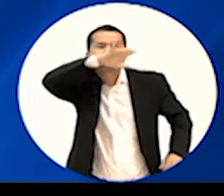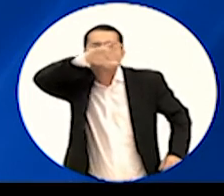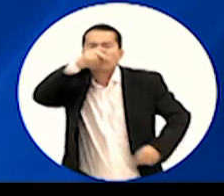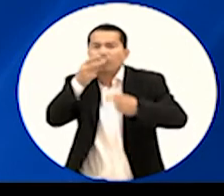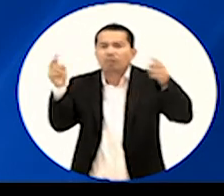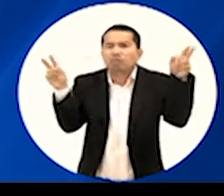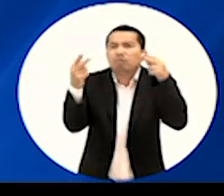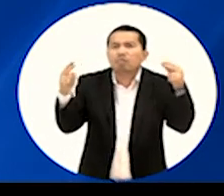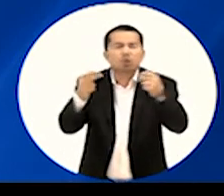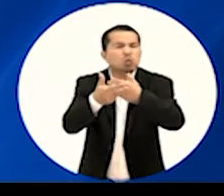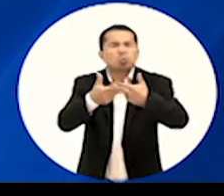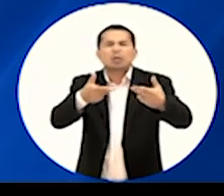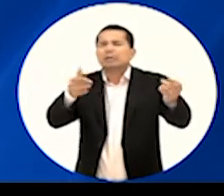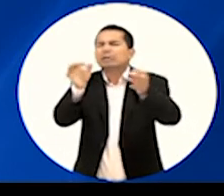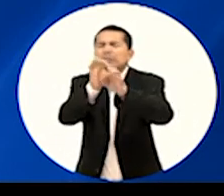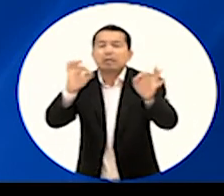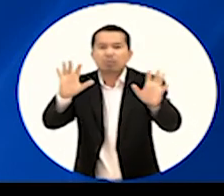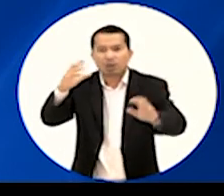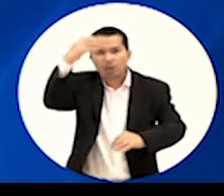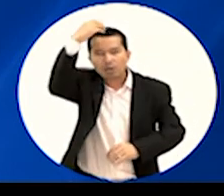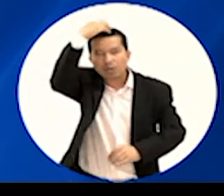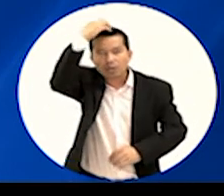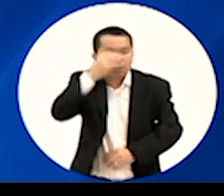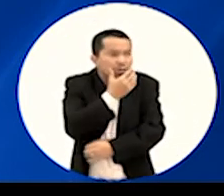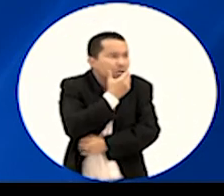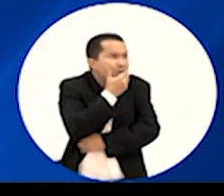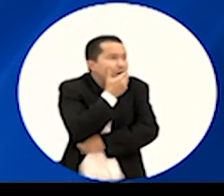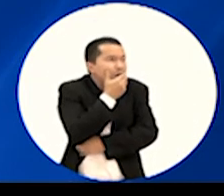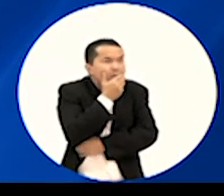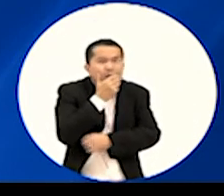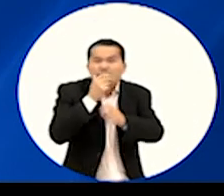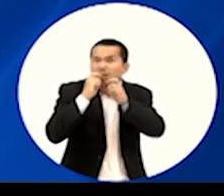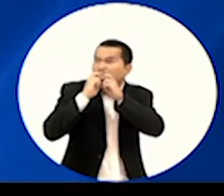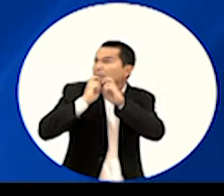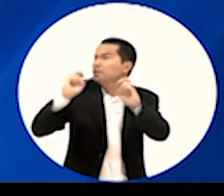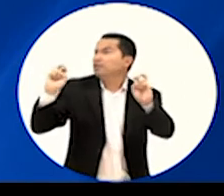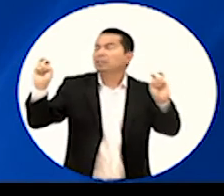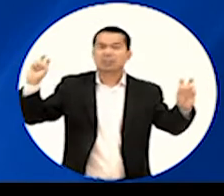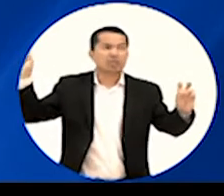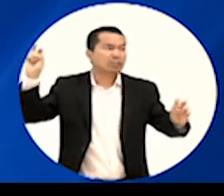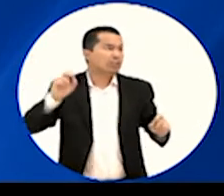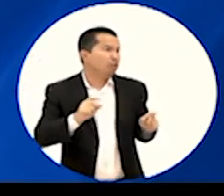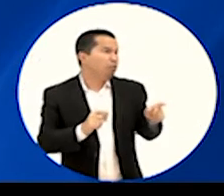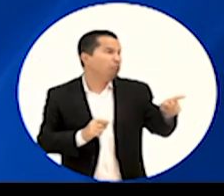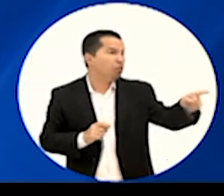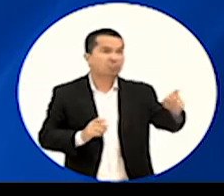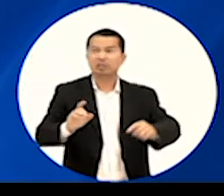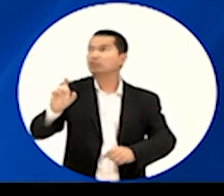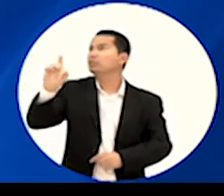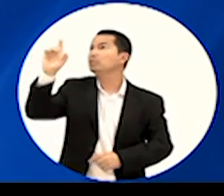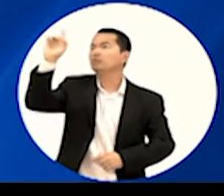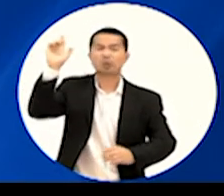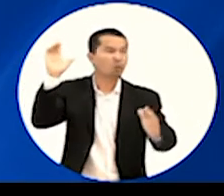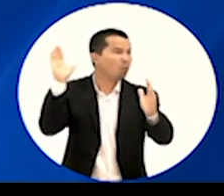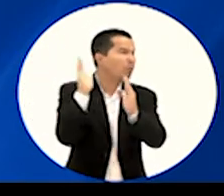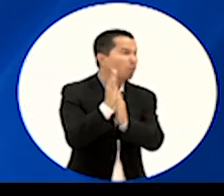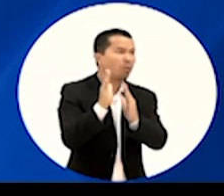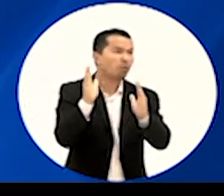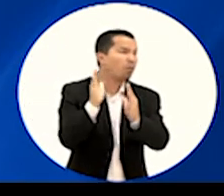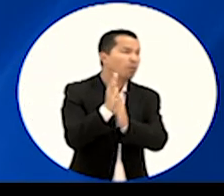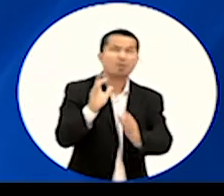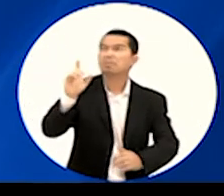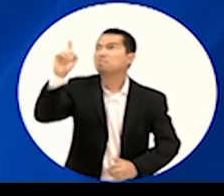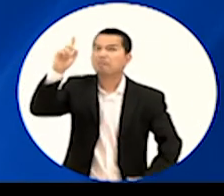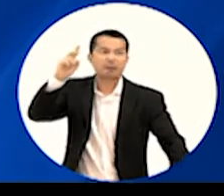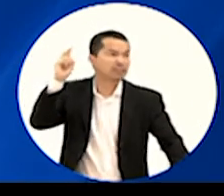de fumaça. E o rei gritou: que o Deus de Sadraque, Mesaque e Abidnego